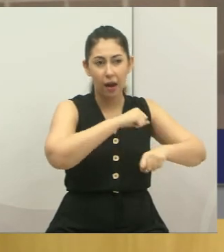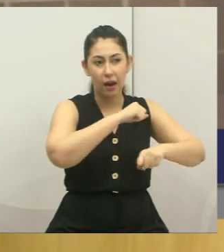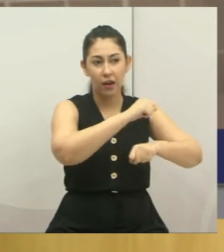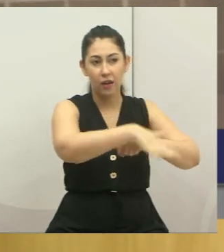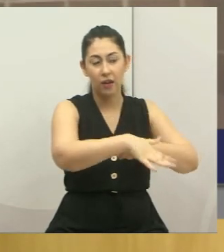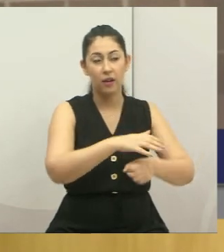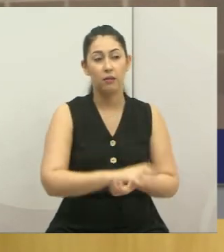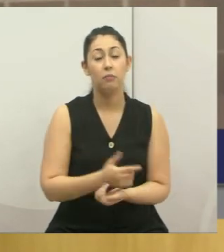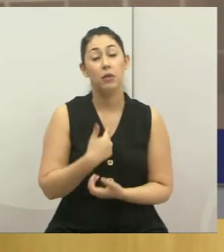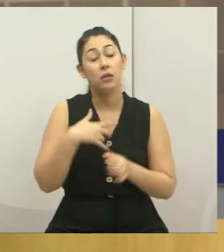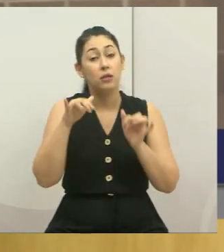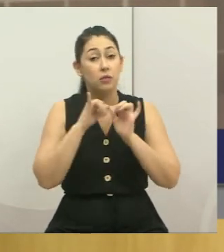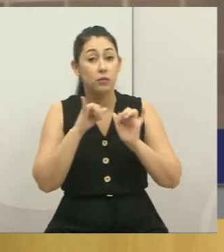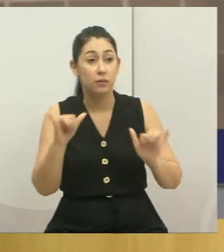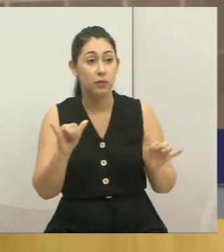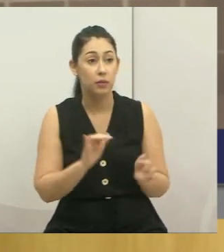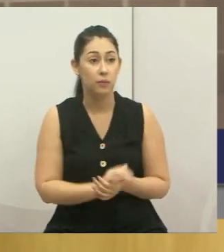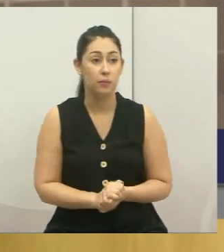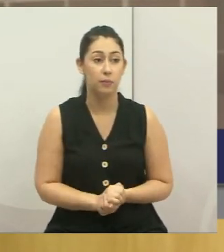eu informo que a